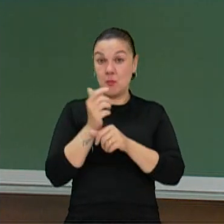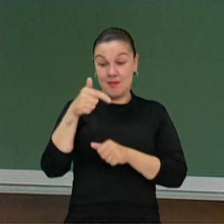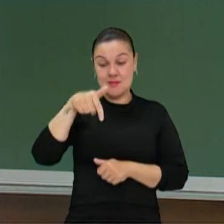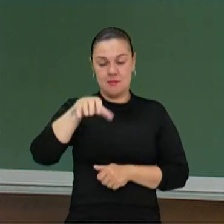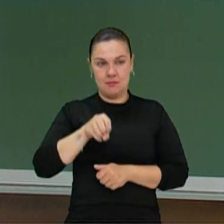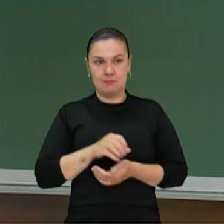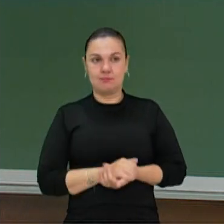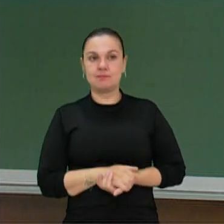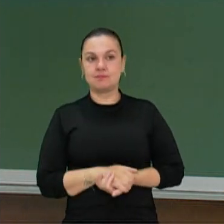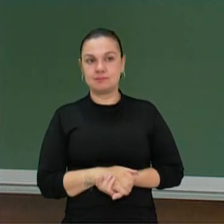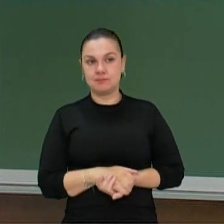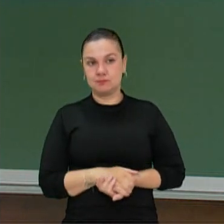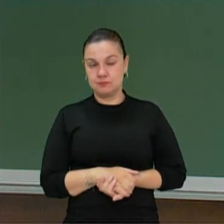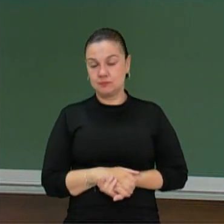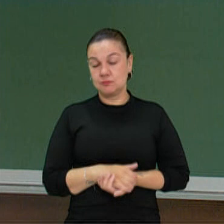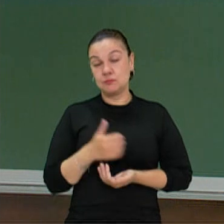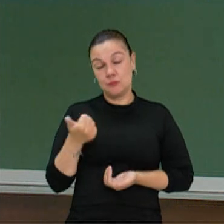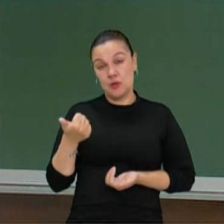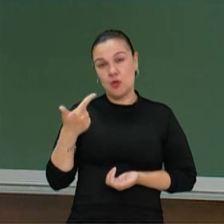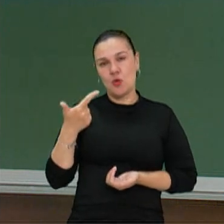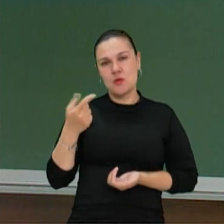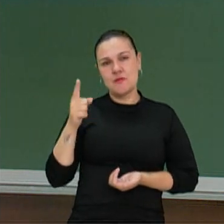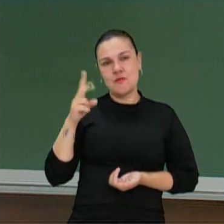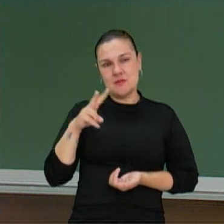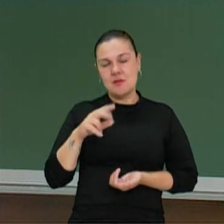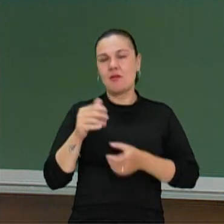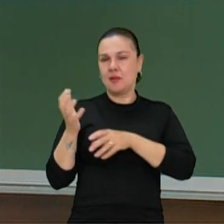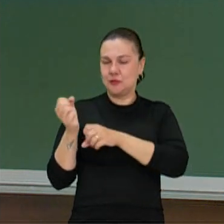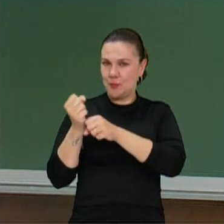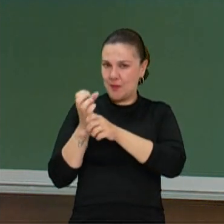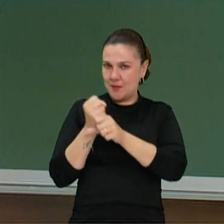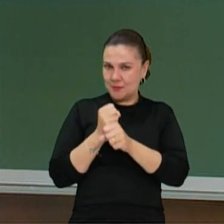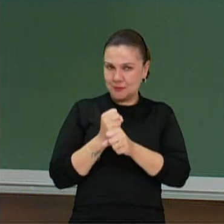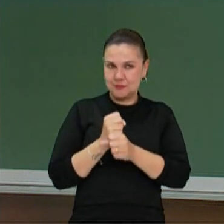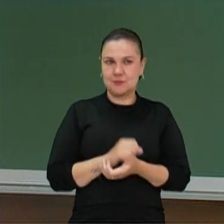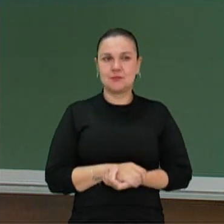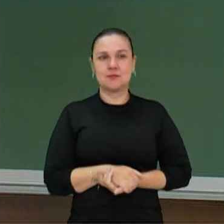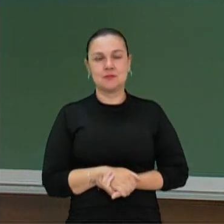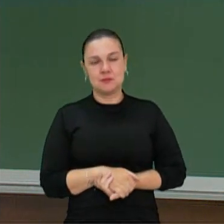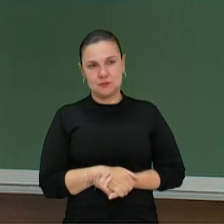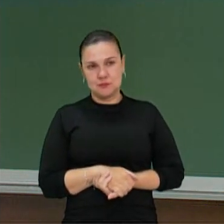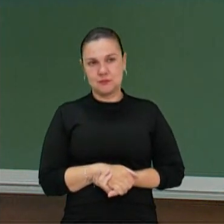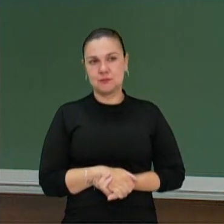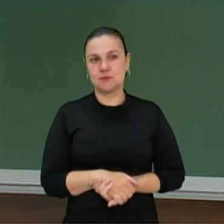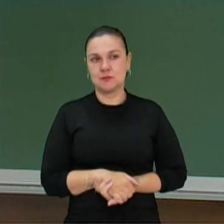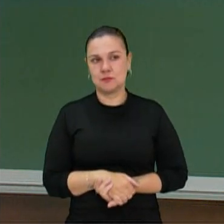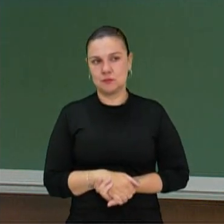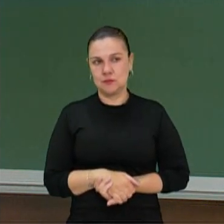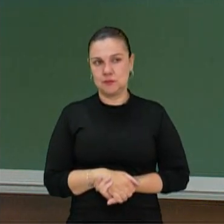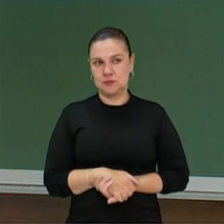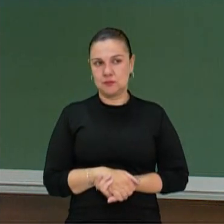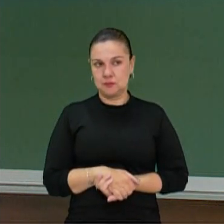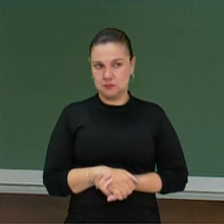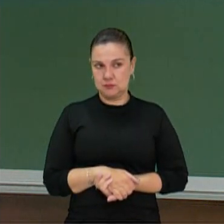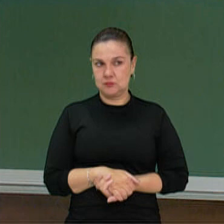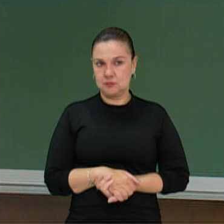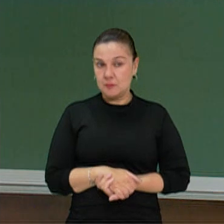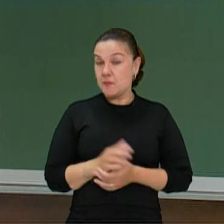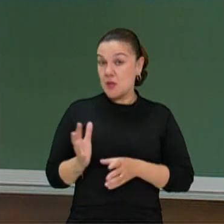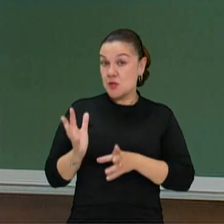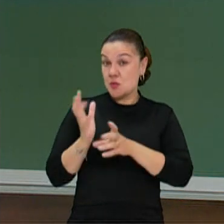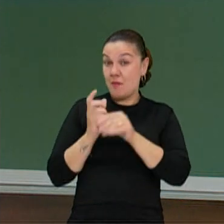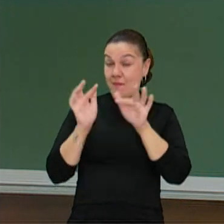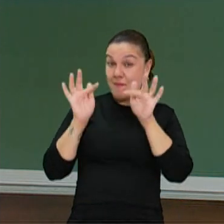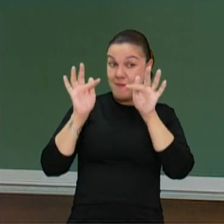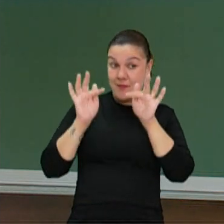70. Se eu somar 12 com 15, 27, 27 com 38, 38 com 18,